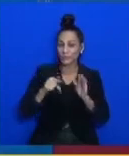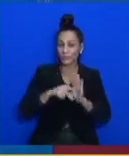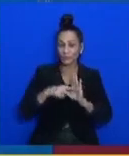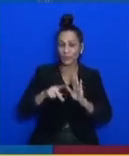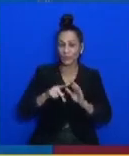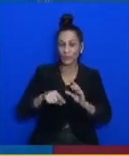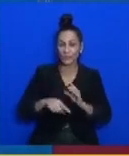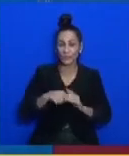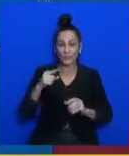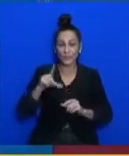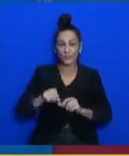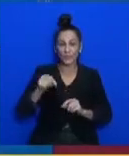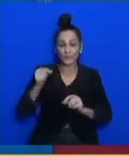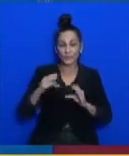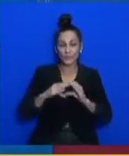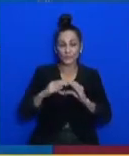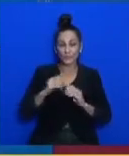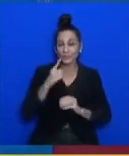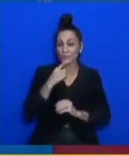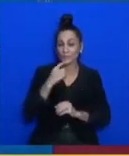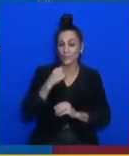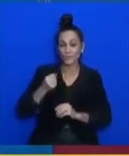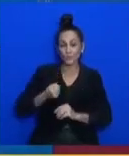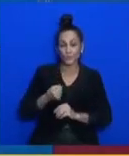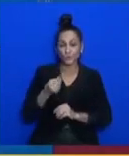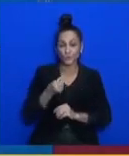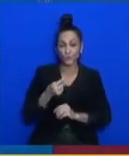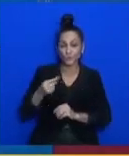Primeira bola sorteada, bola vermelha número 21.